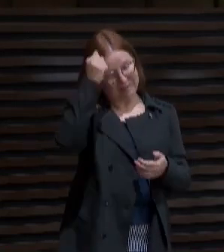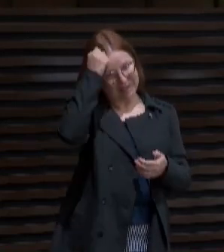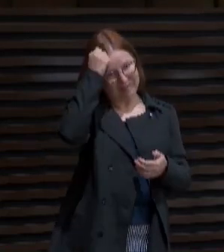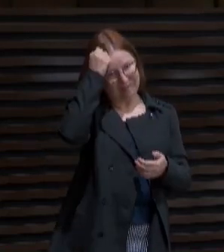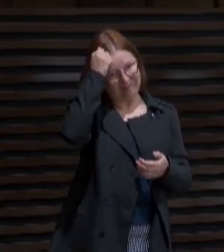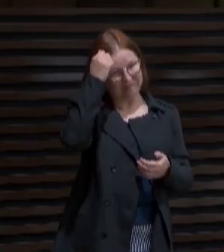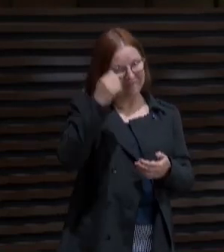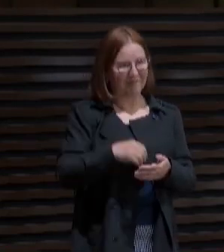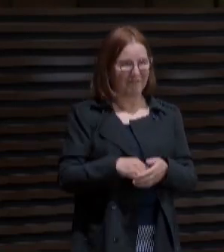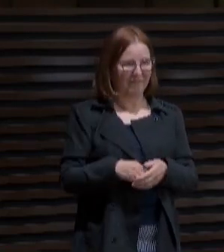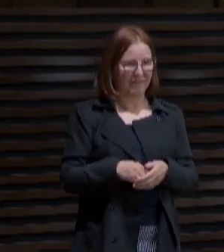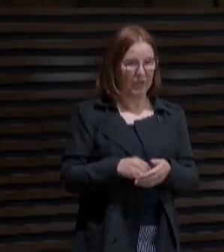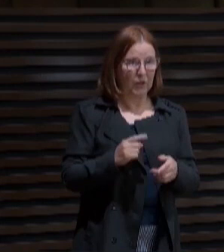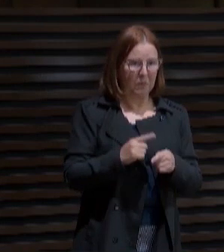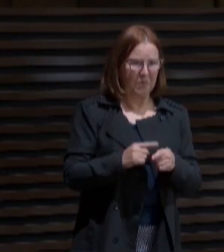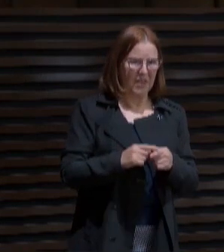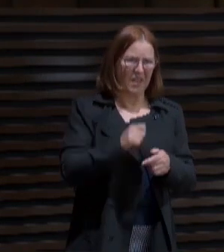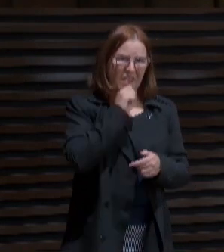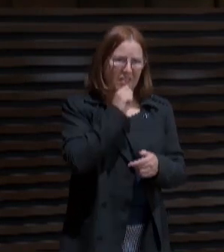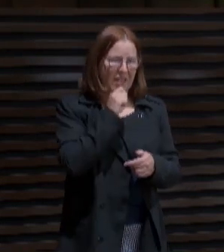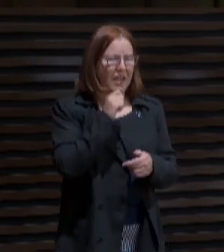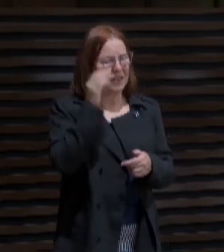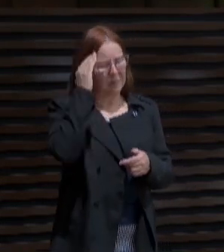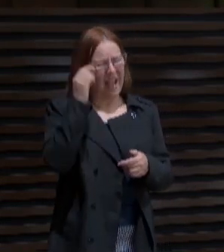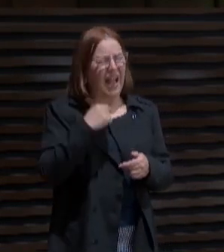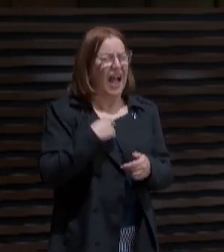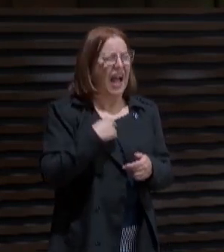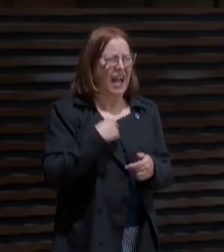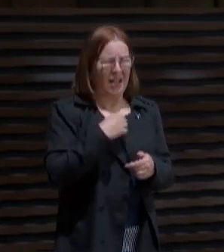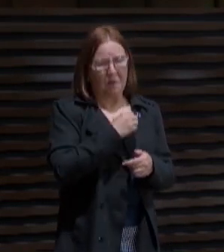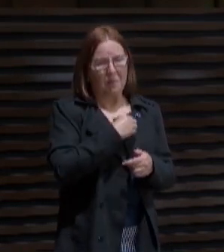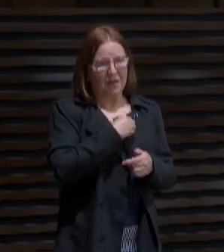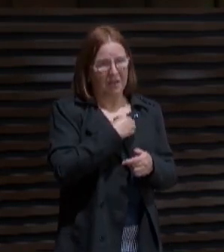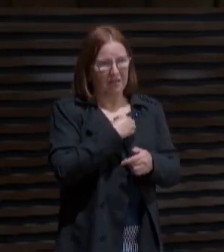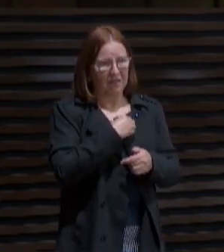você reconhecer-se um pecador, mas não se arrepender dos seus pecados. A tua fé é vã.